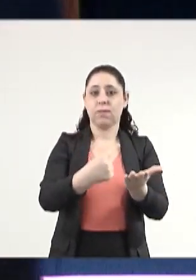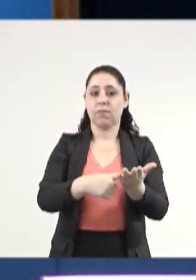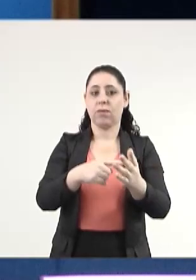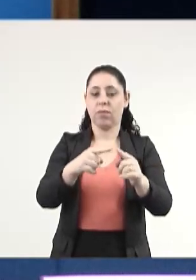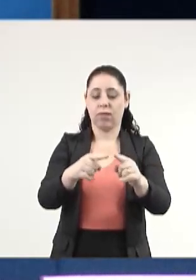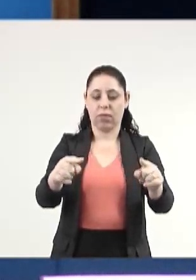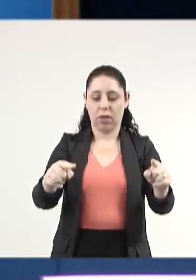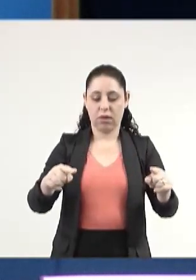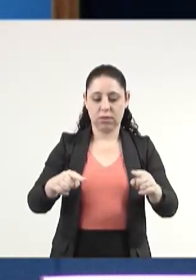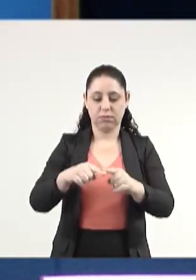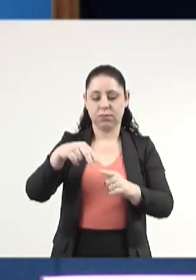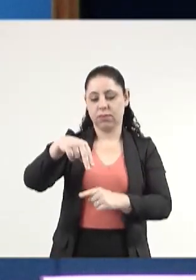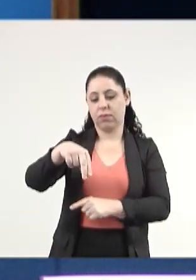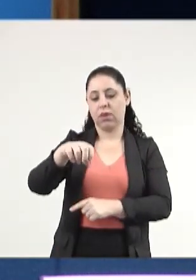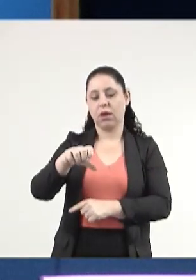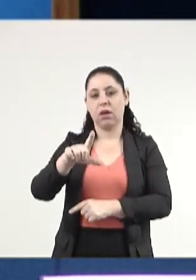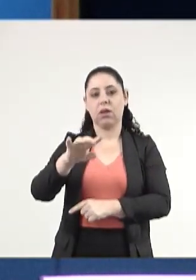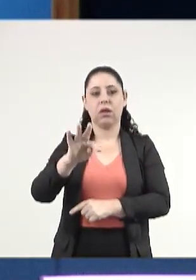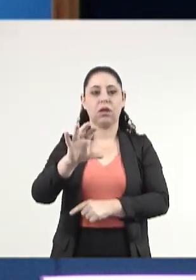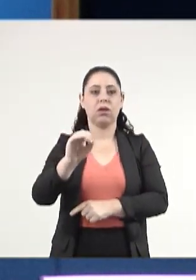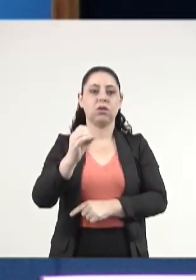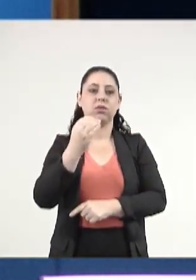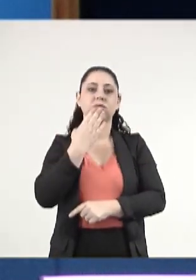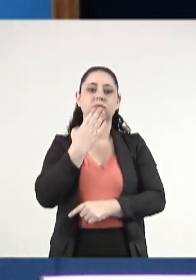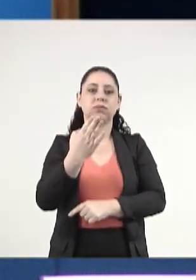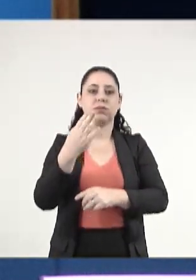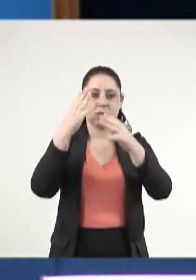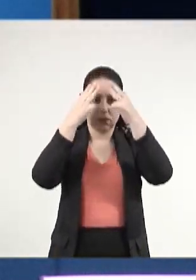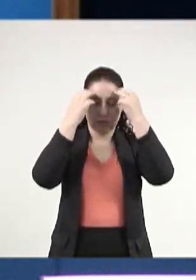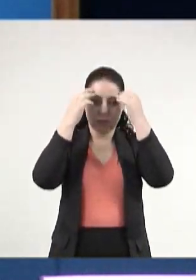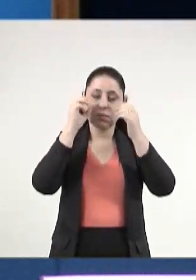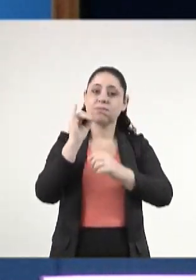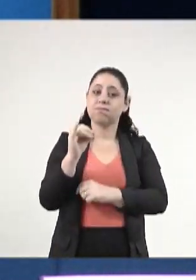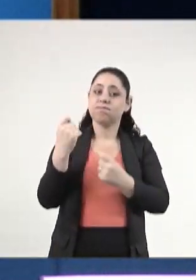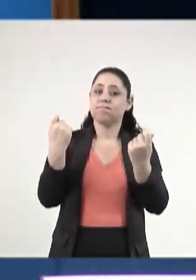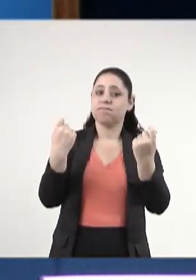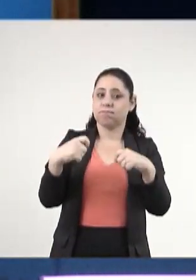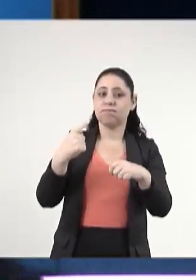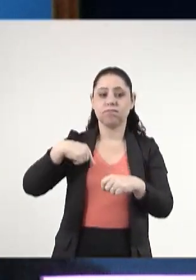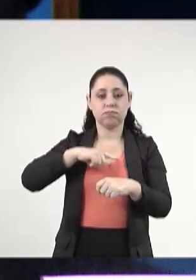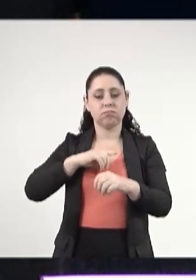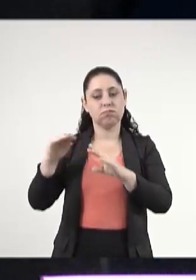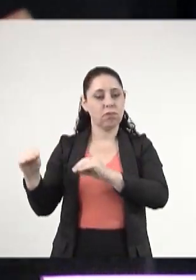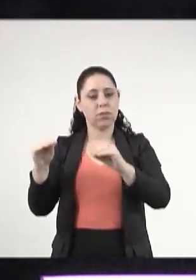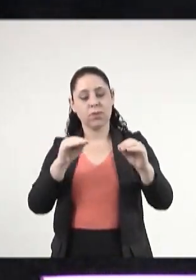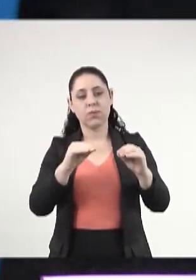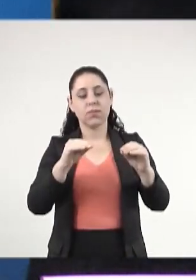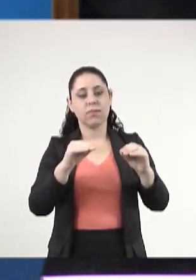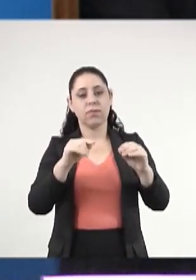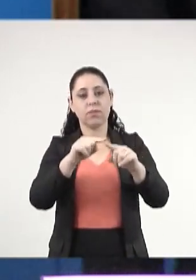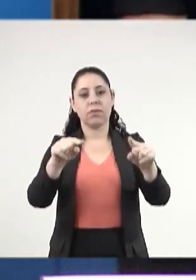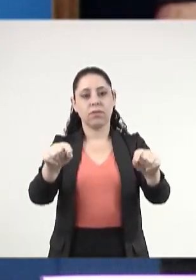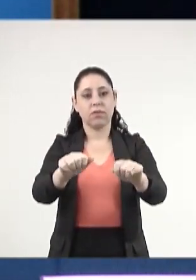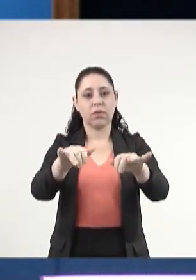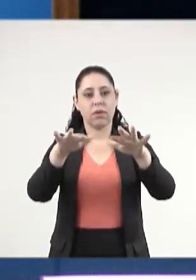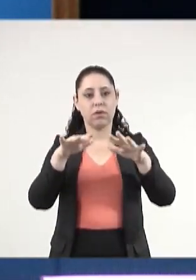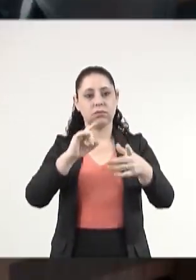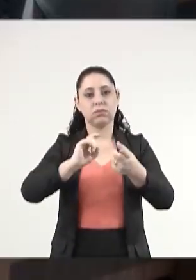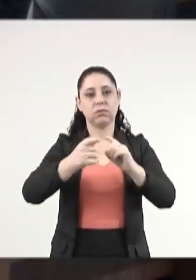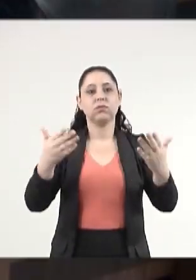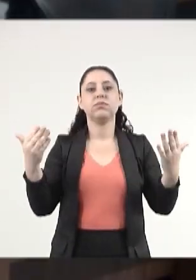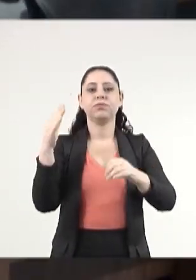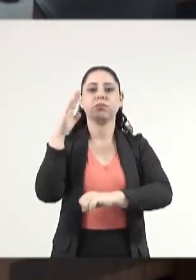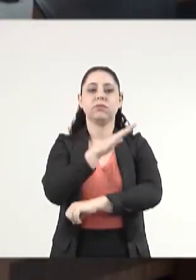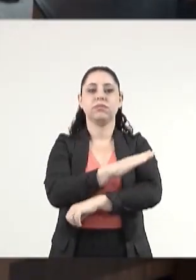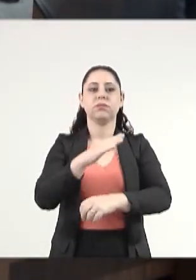o plenarinho, mas por requerimento do deputado Paulo Duarte, se necessário, a gente vem aqui para o plenário e vamos fazer uma bela reunião